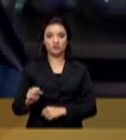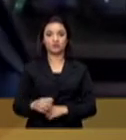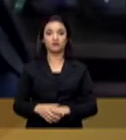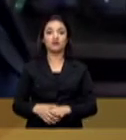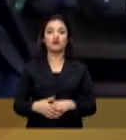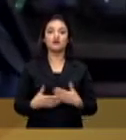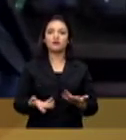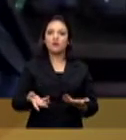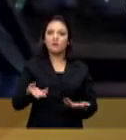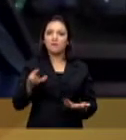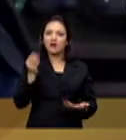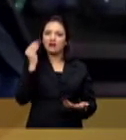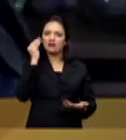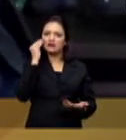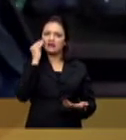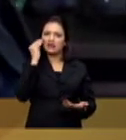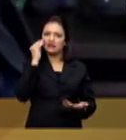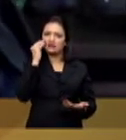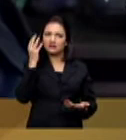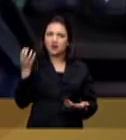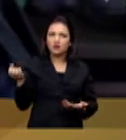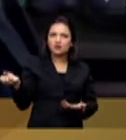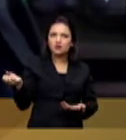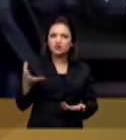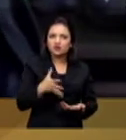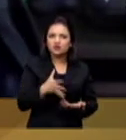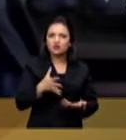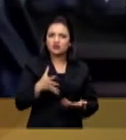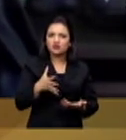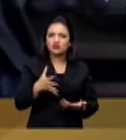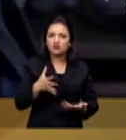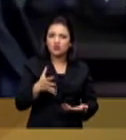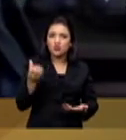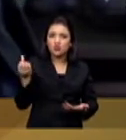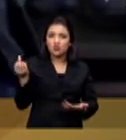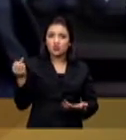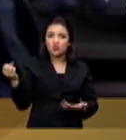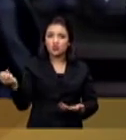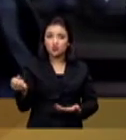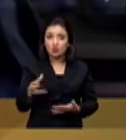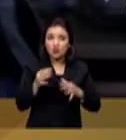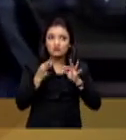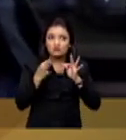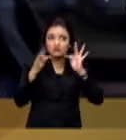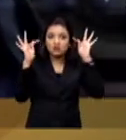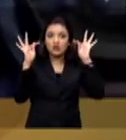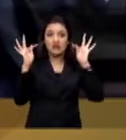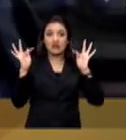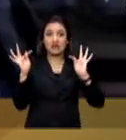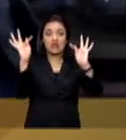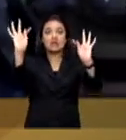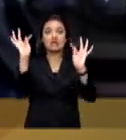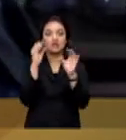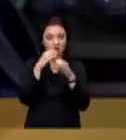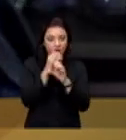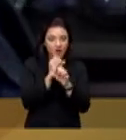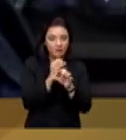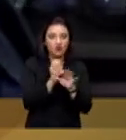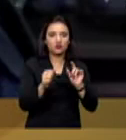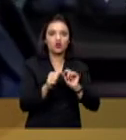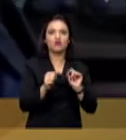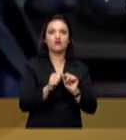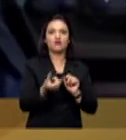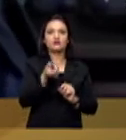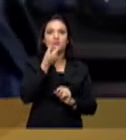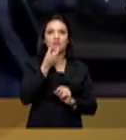a eficácia de um novo equipamento, um grande laboratório produziu um lote de pílulas